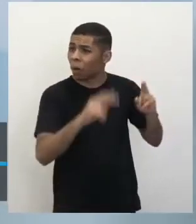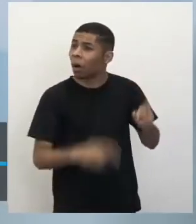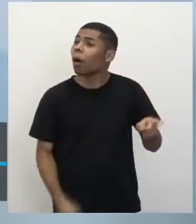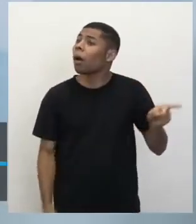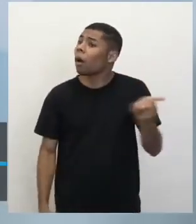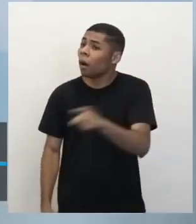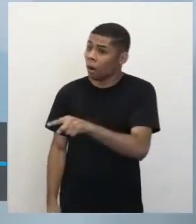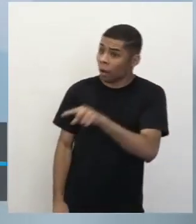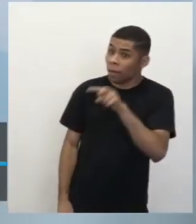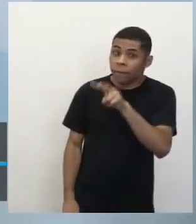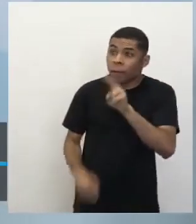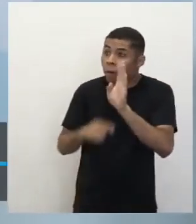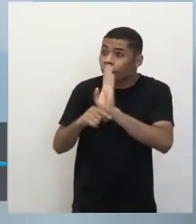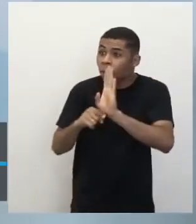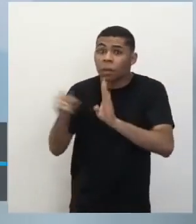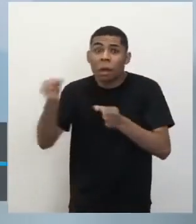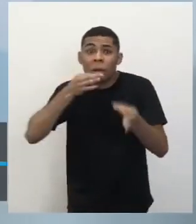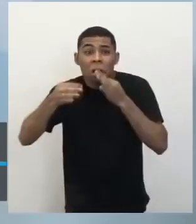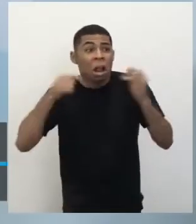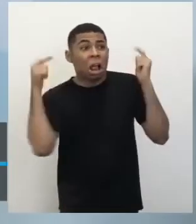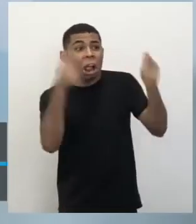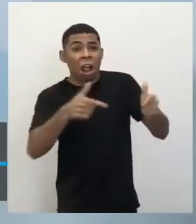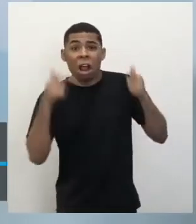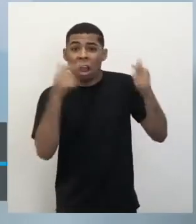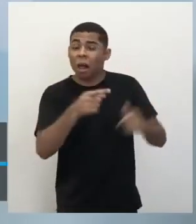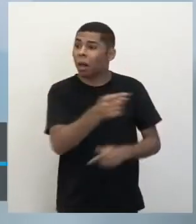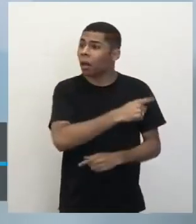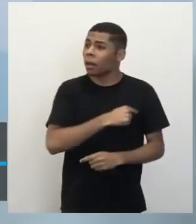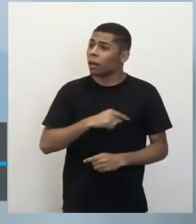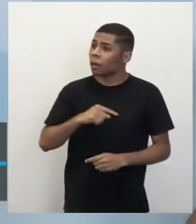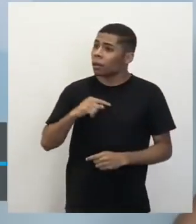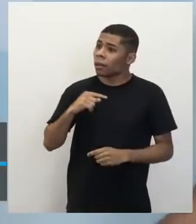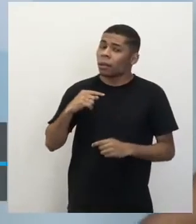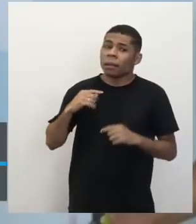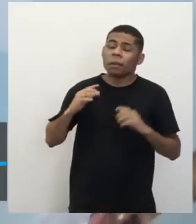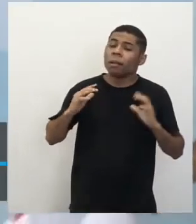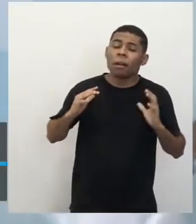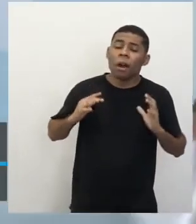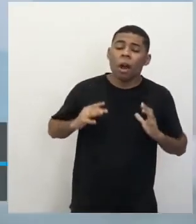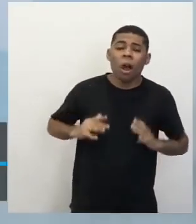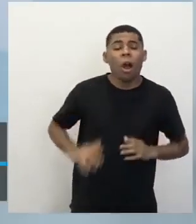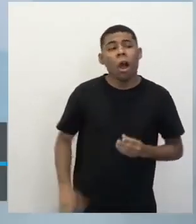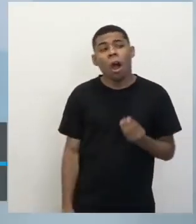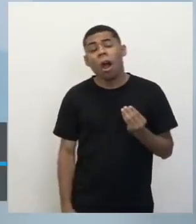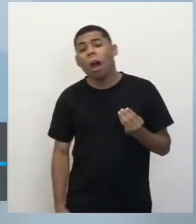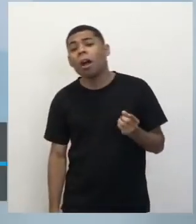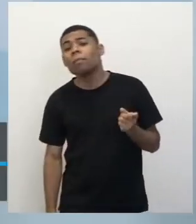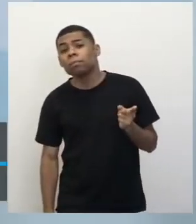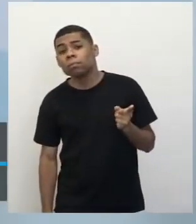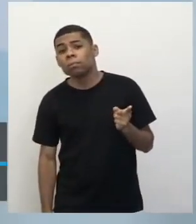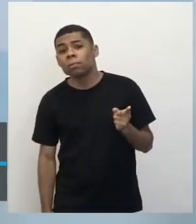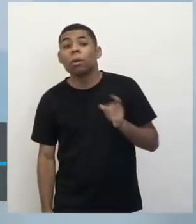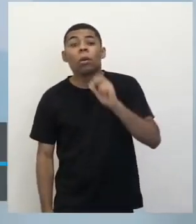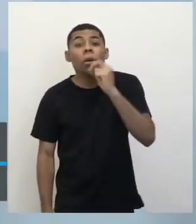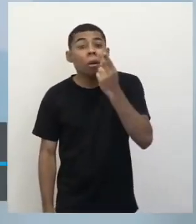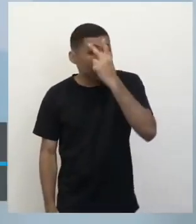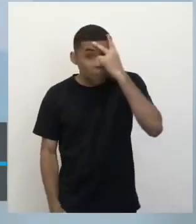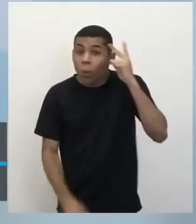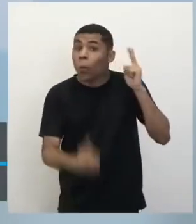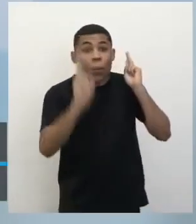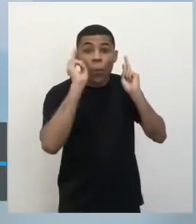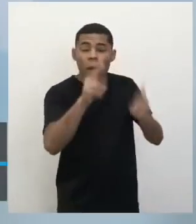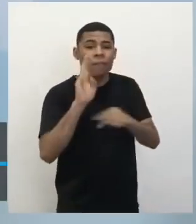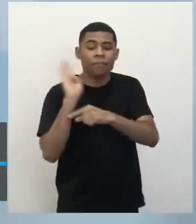esse vídeo, vendo tanto de comentários que vocês estão fazendo, rindo, como essa pessoa não se sente? Ou alguém que está passando por um